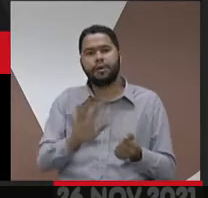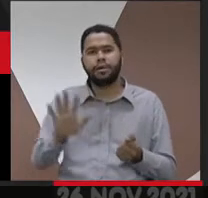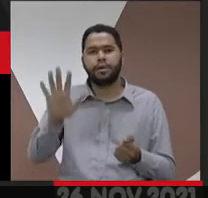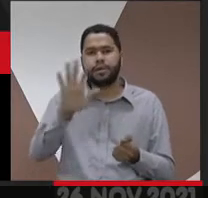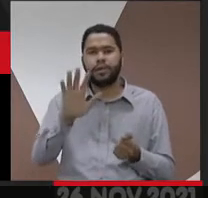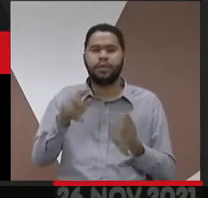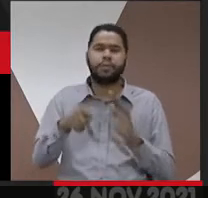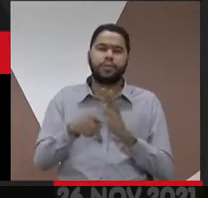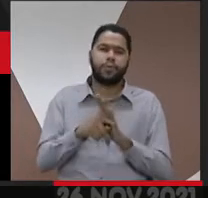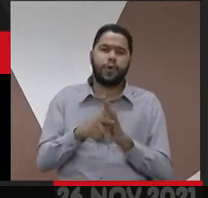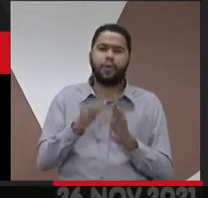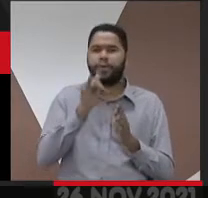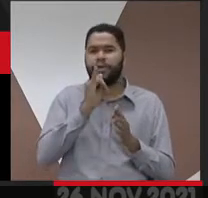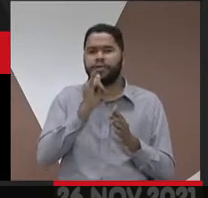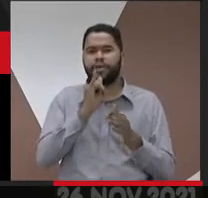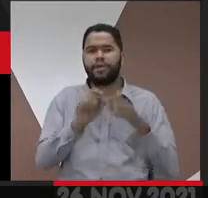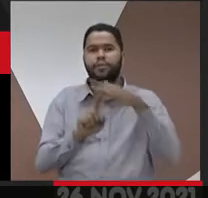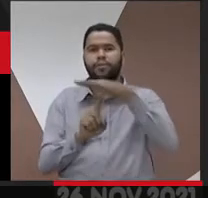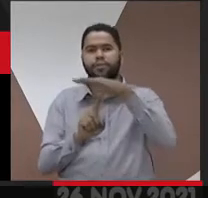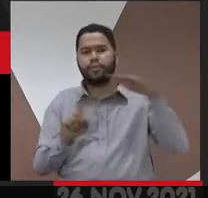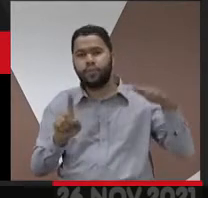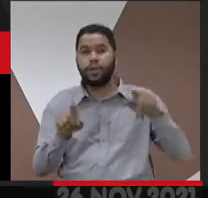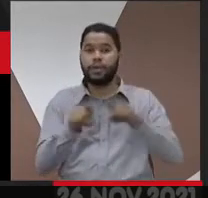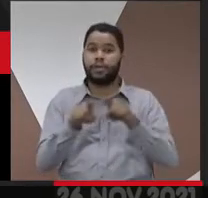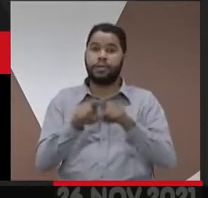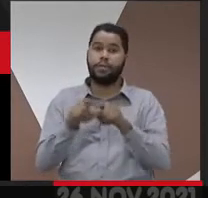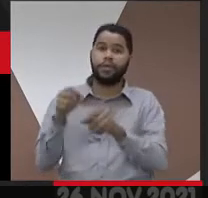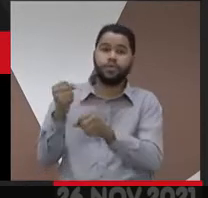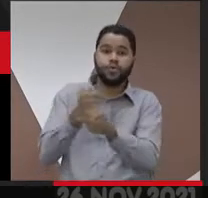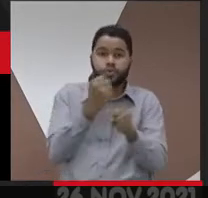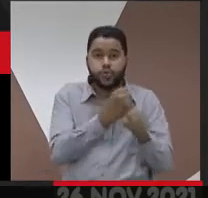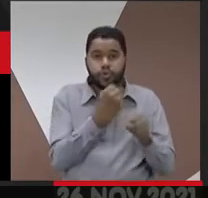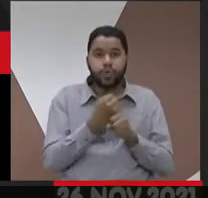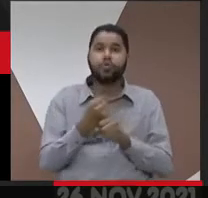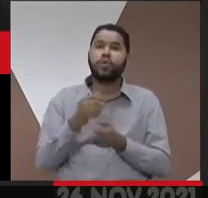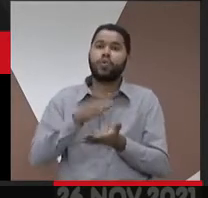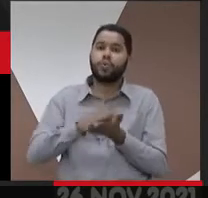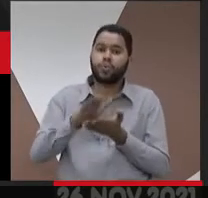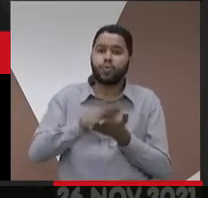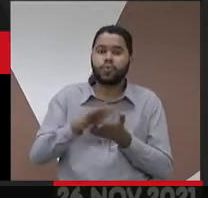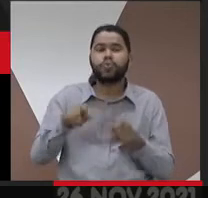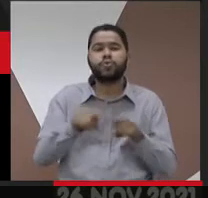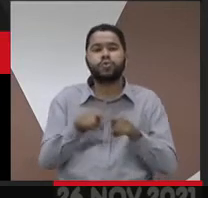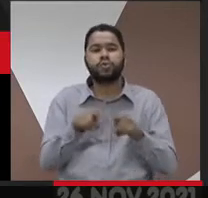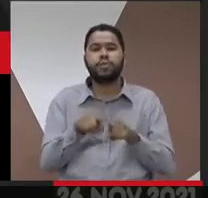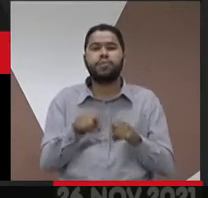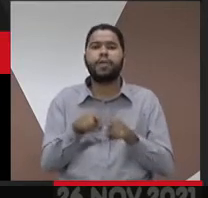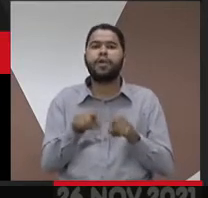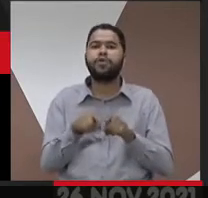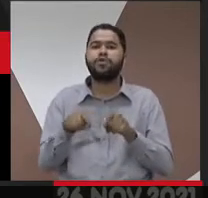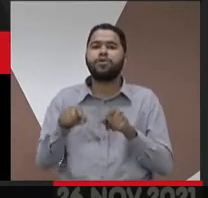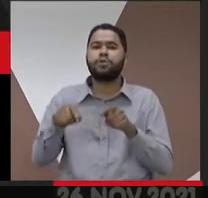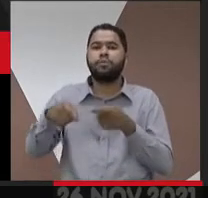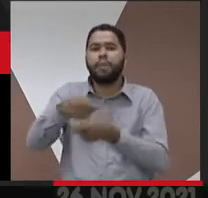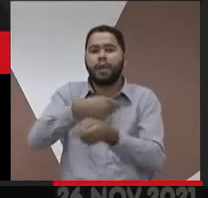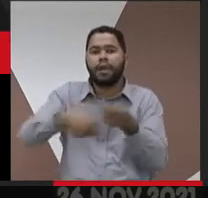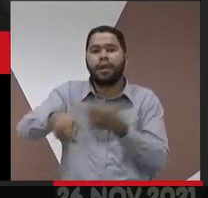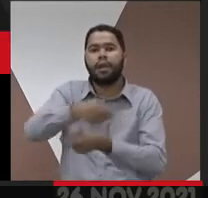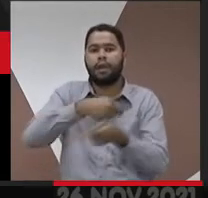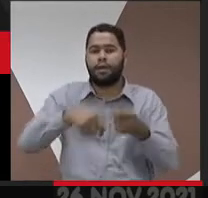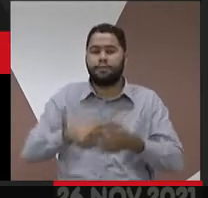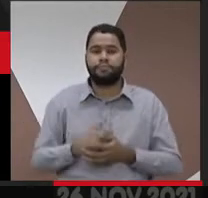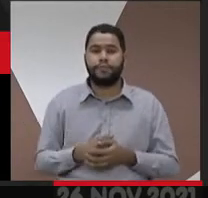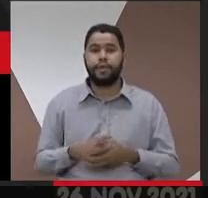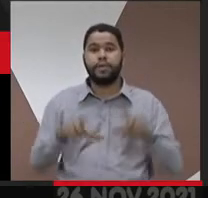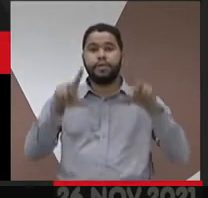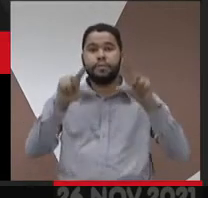custos de desapropriação, seja em custos de construção, seja em custos ato contínuo de operação, né?